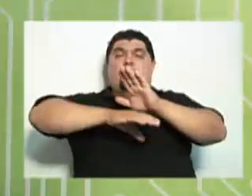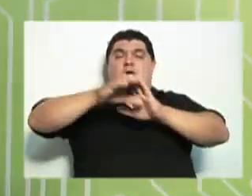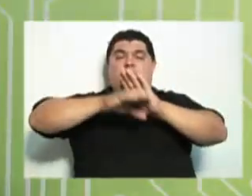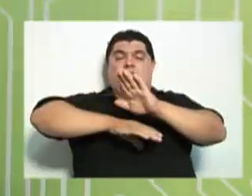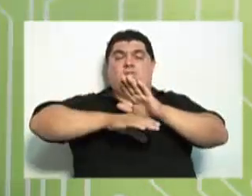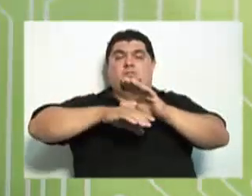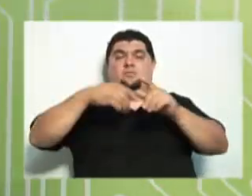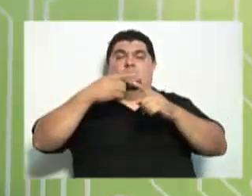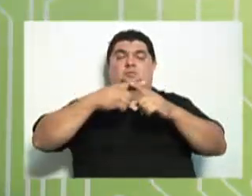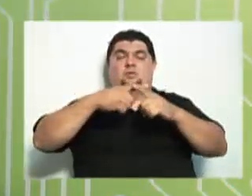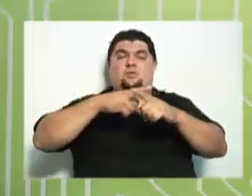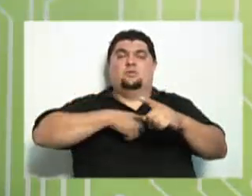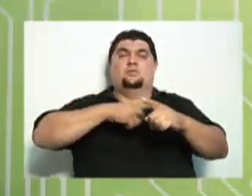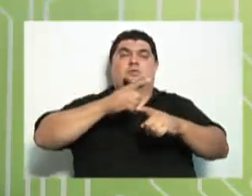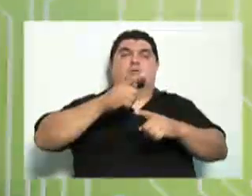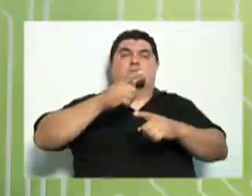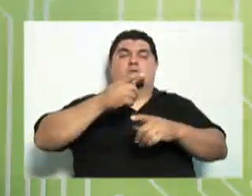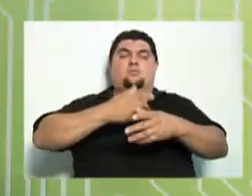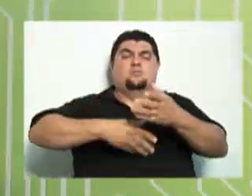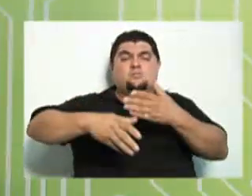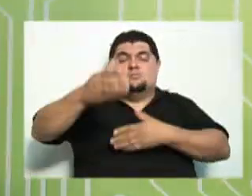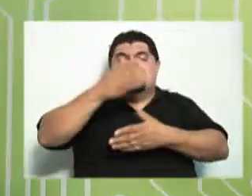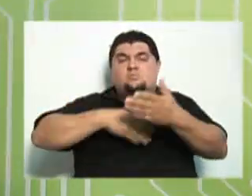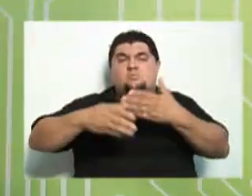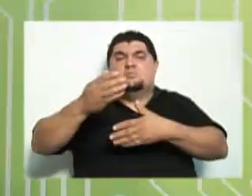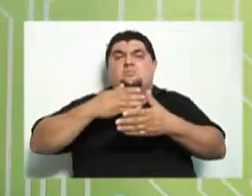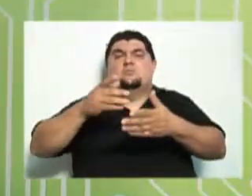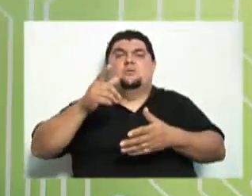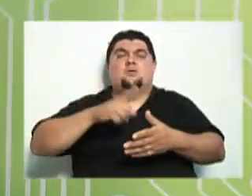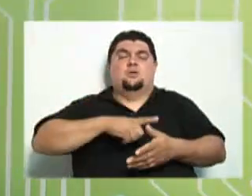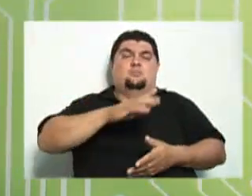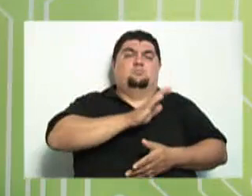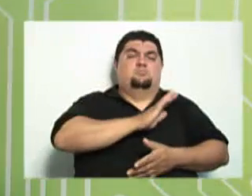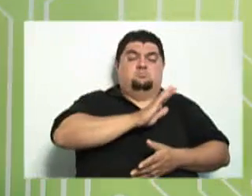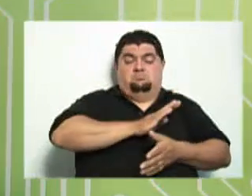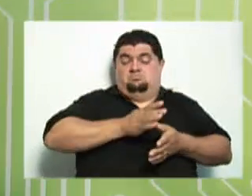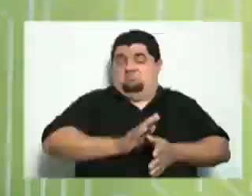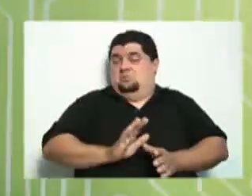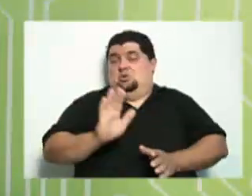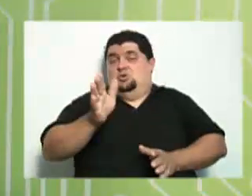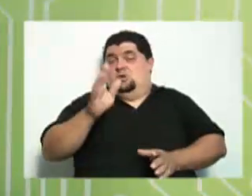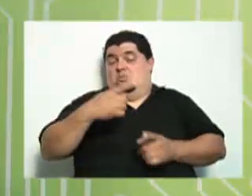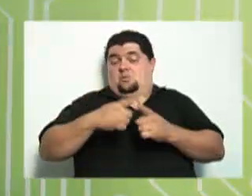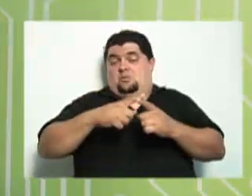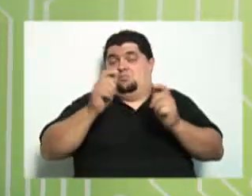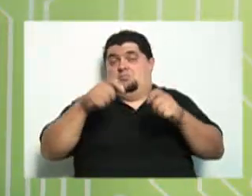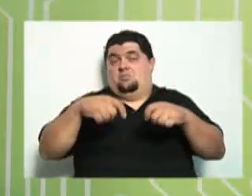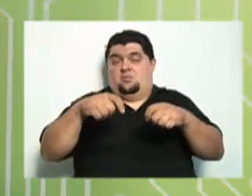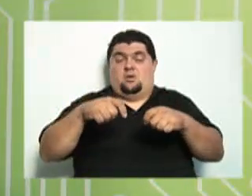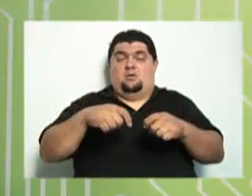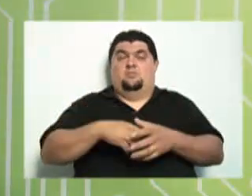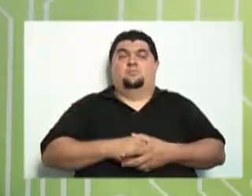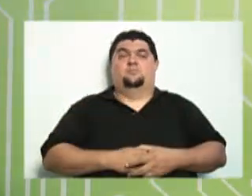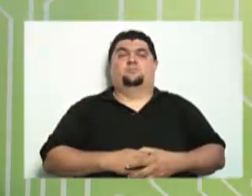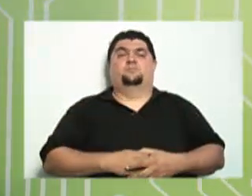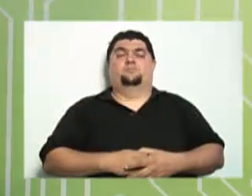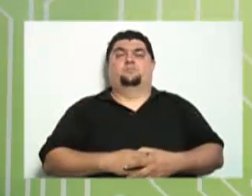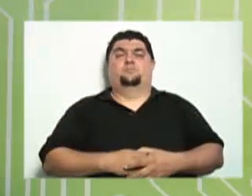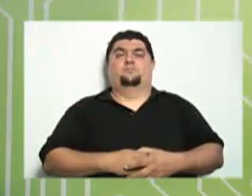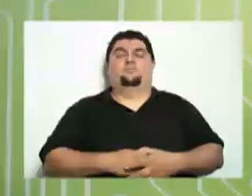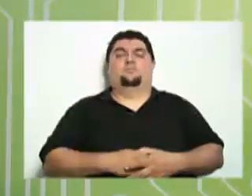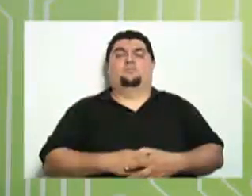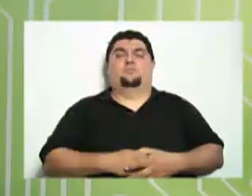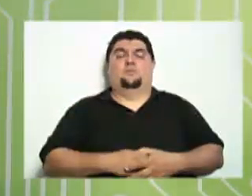sempre a mobilidade social e as pessoas conseguem tornar-se ricas porque é possível produzir mais dentro da nossa sociedade. Existe